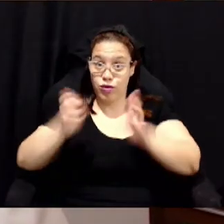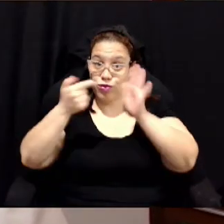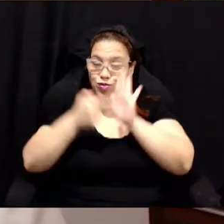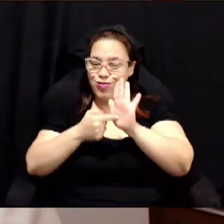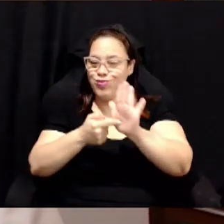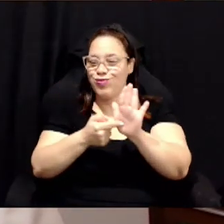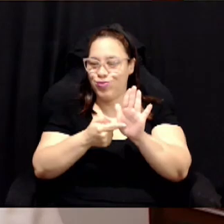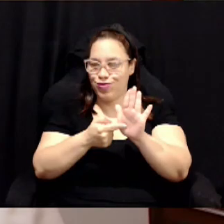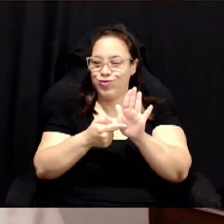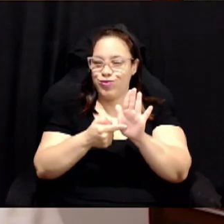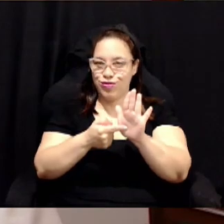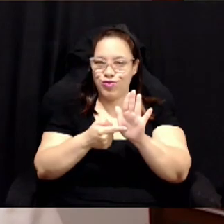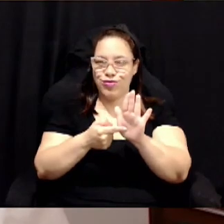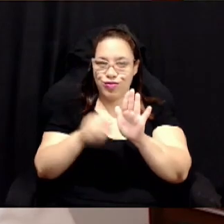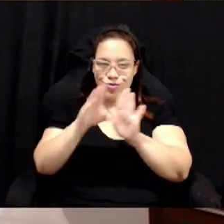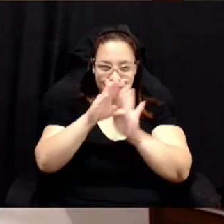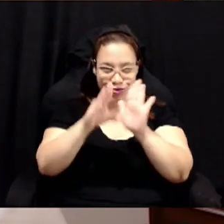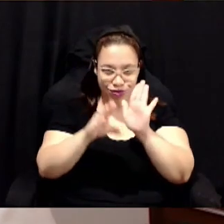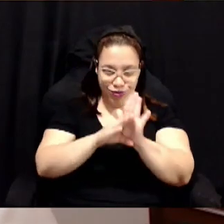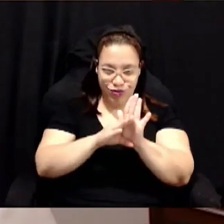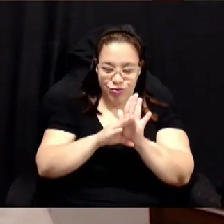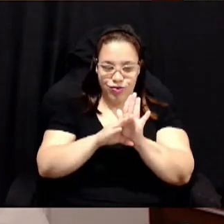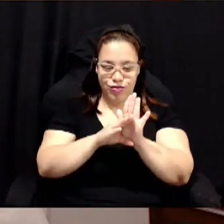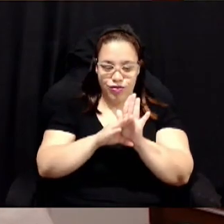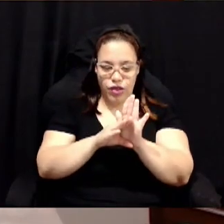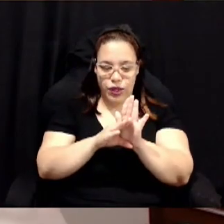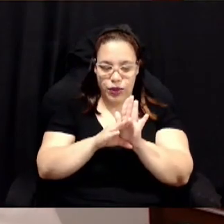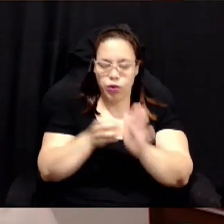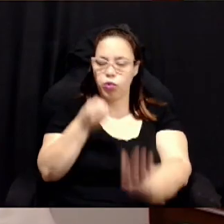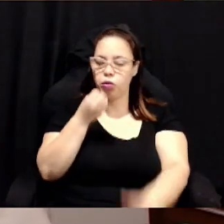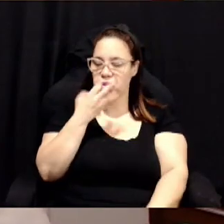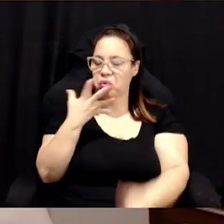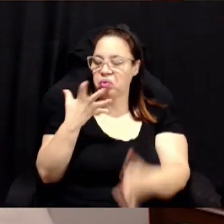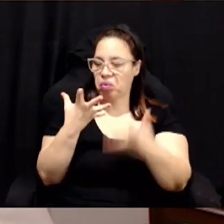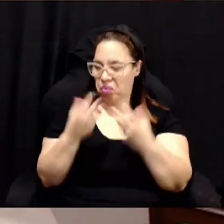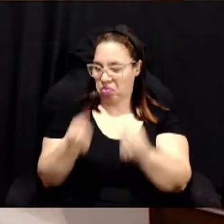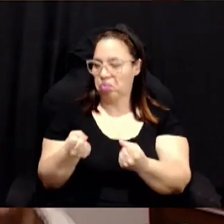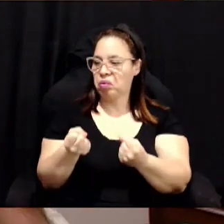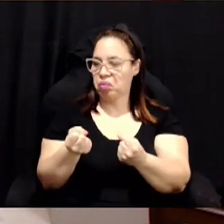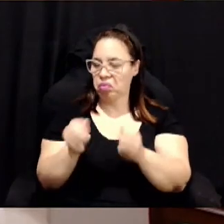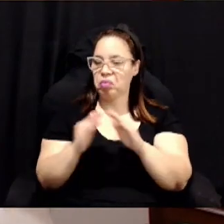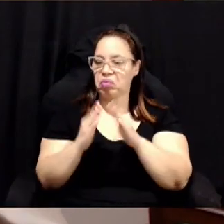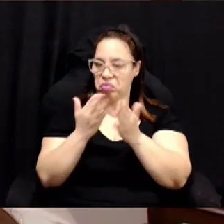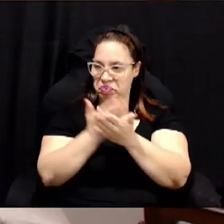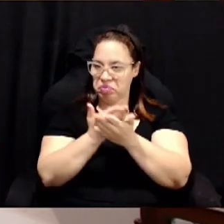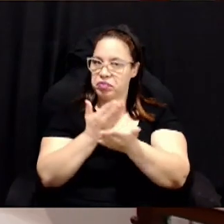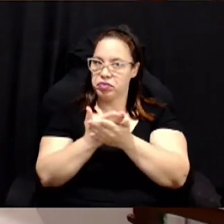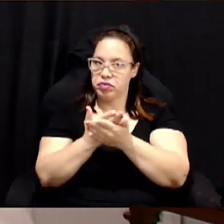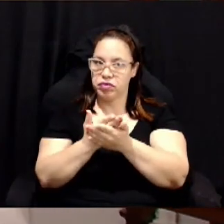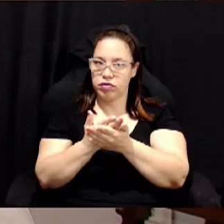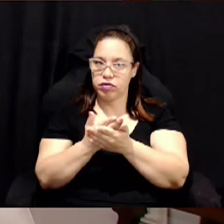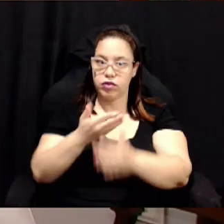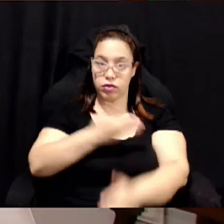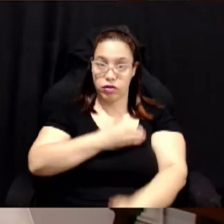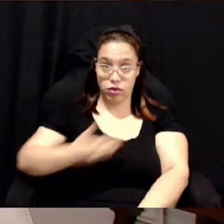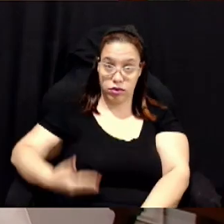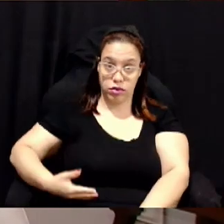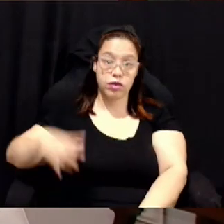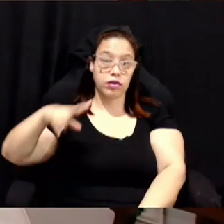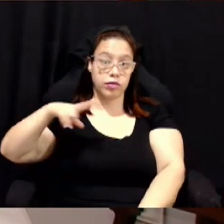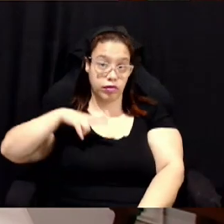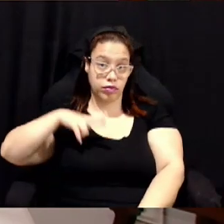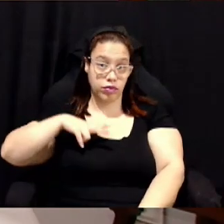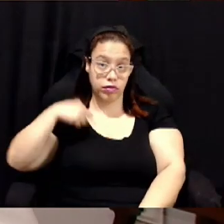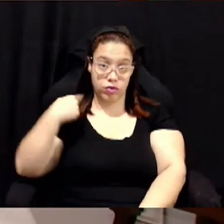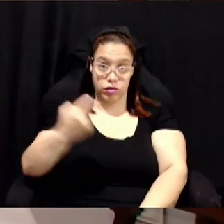de que esse é um programa que foi muito bem aceito, né, pelas escolas, tanto públicas quanto privadas do nosso